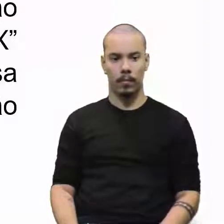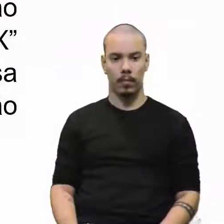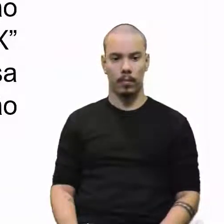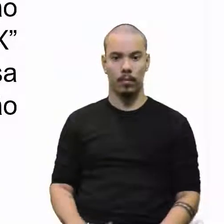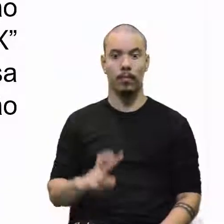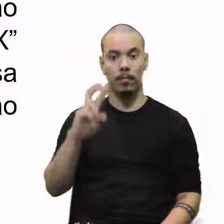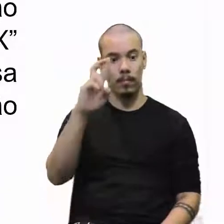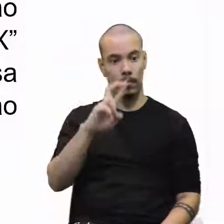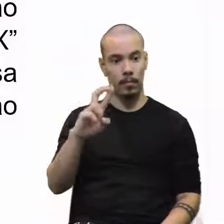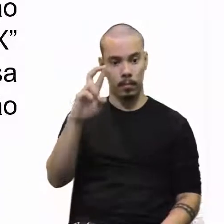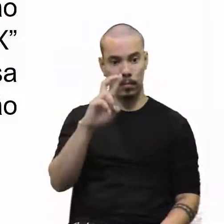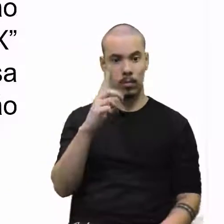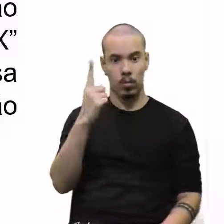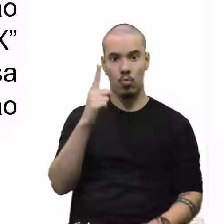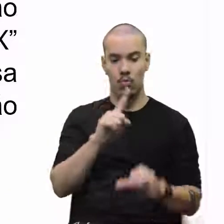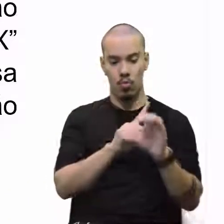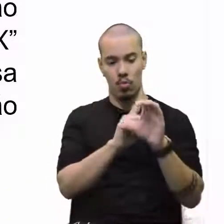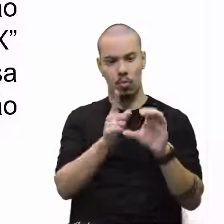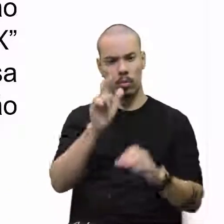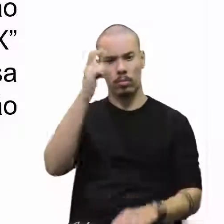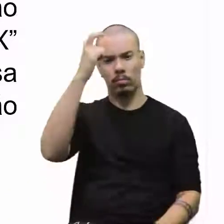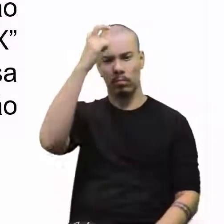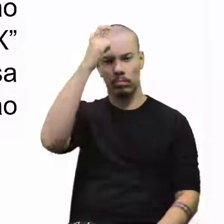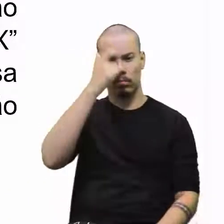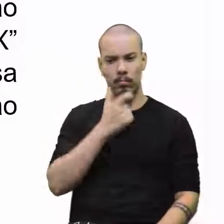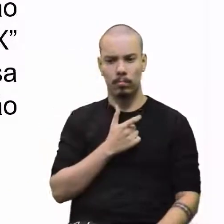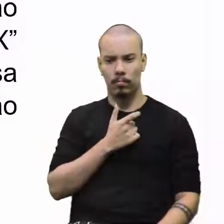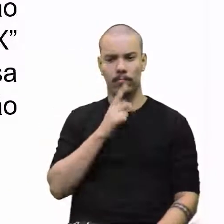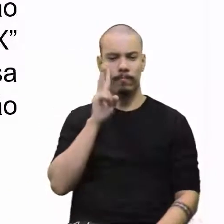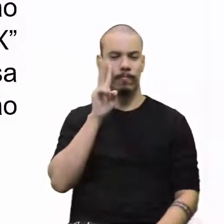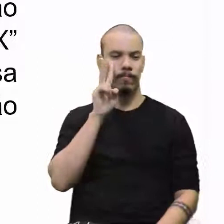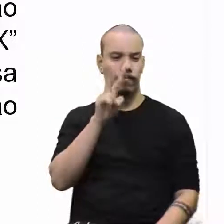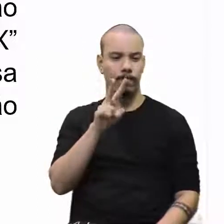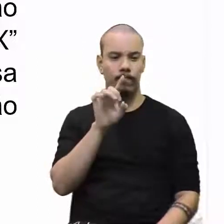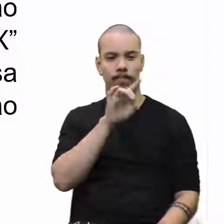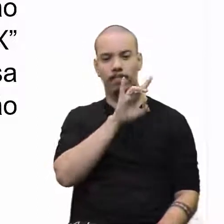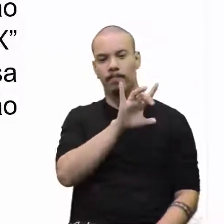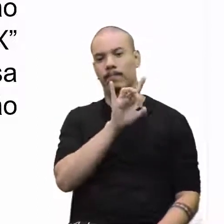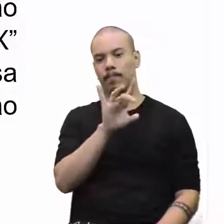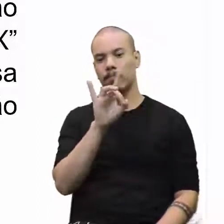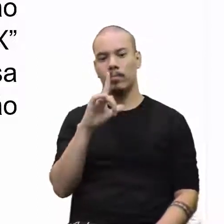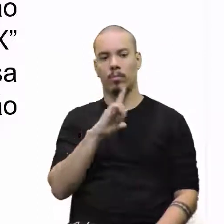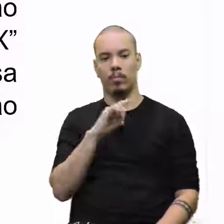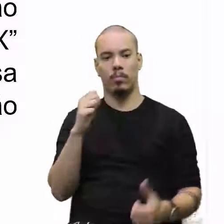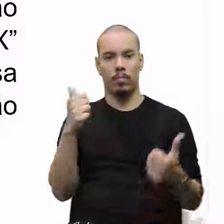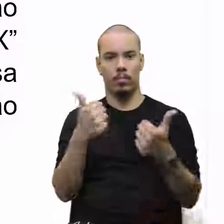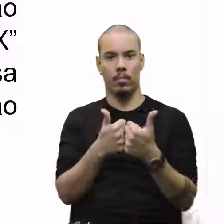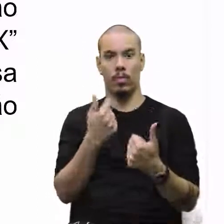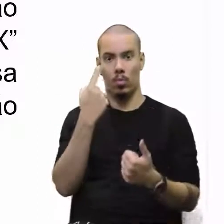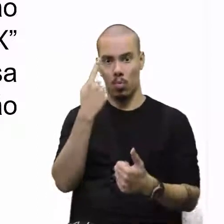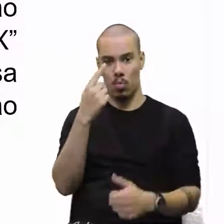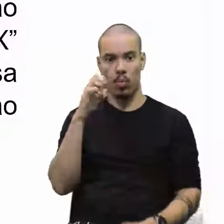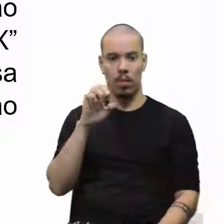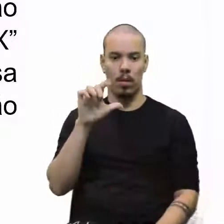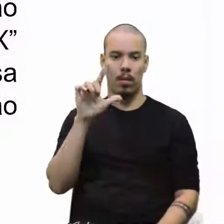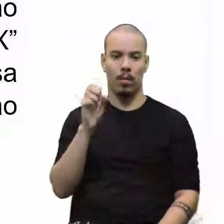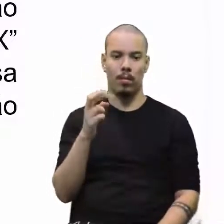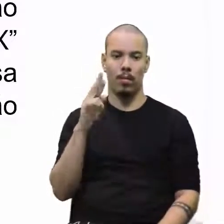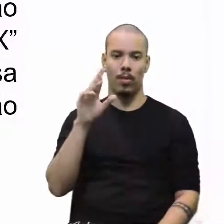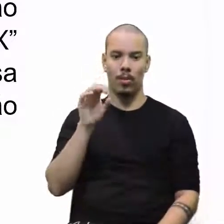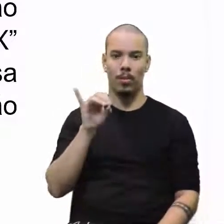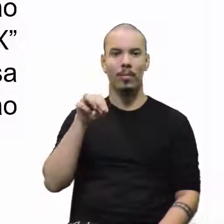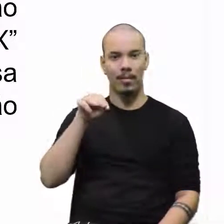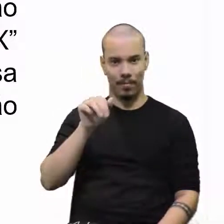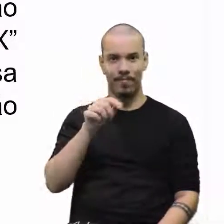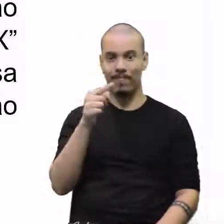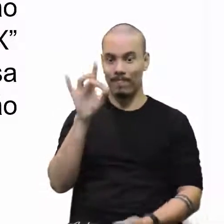ao observar um desses relógios, uma pessoa constata que cada plaqueta está próxima de um eletroímã, como nós vimos ali, né? O eletroímã